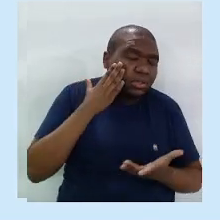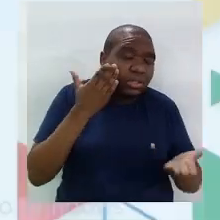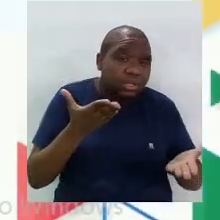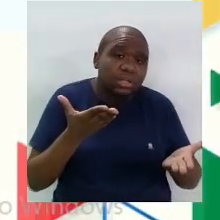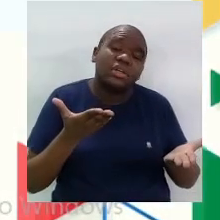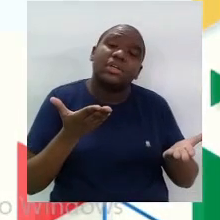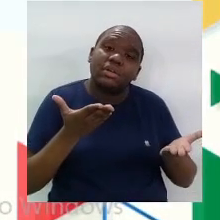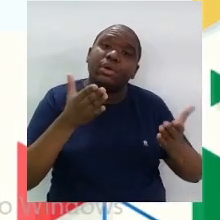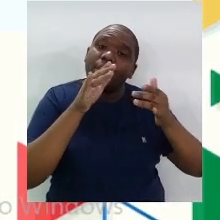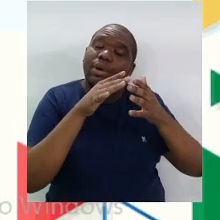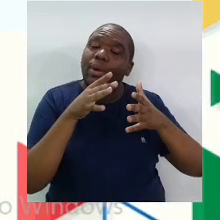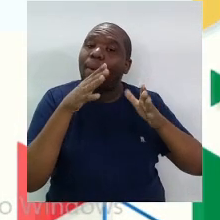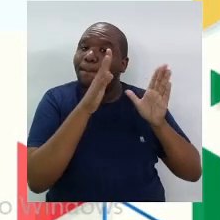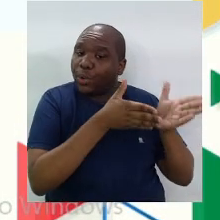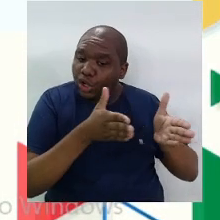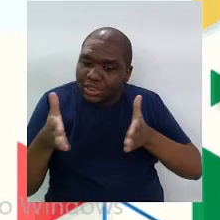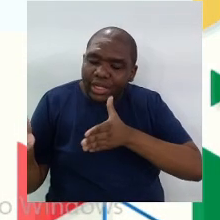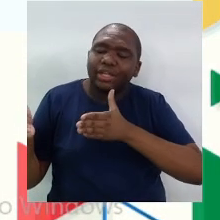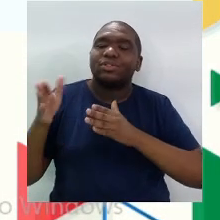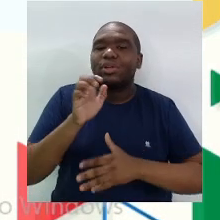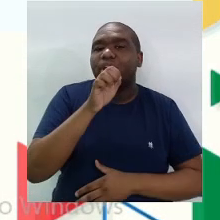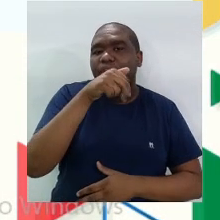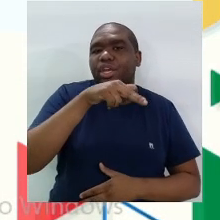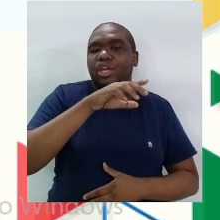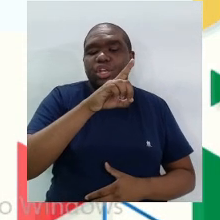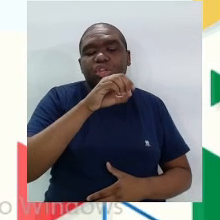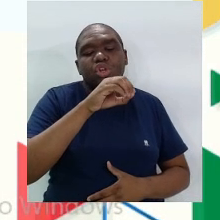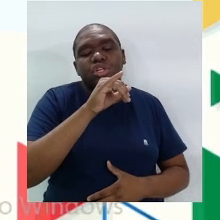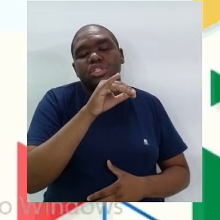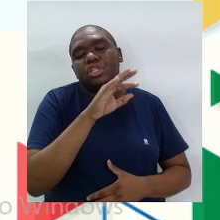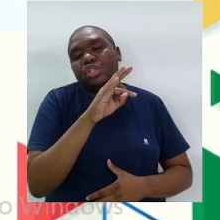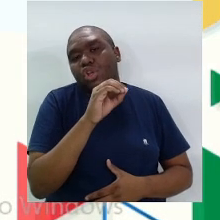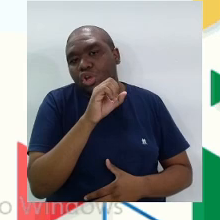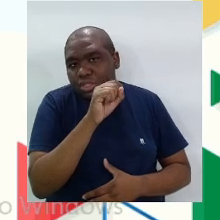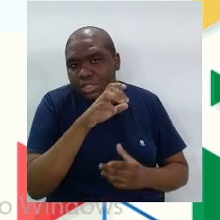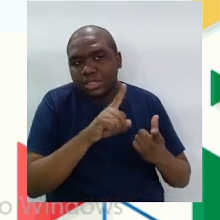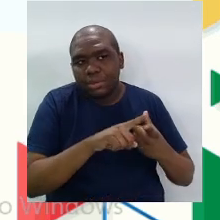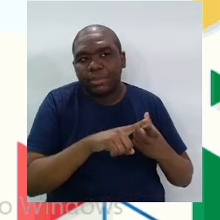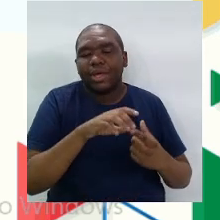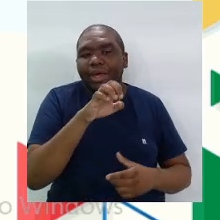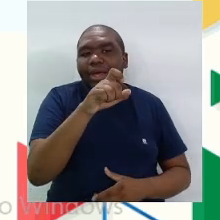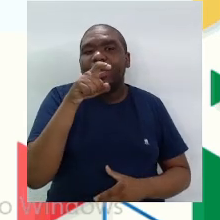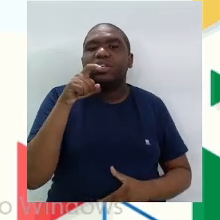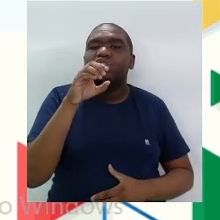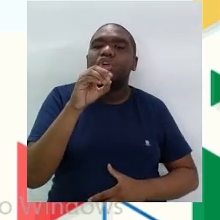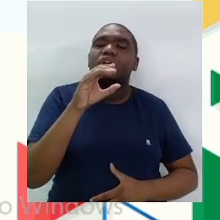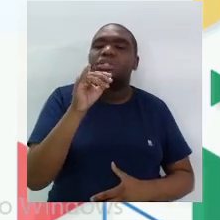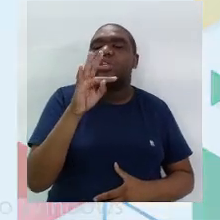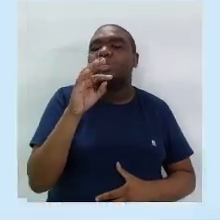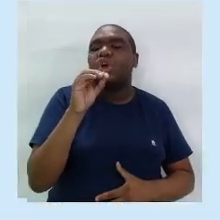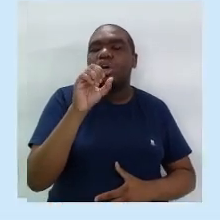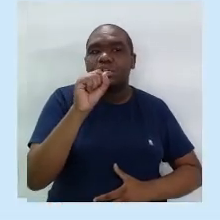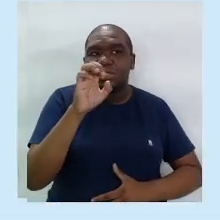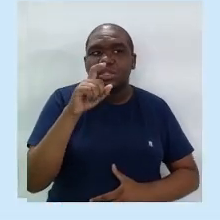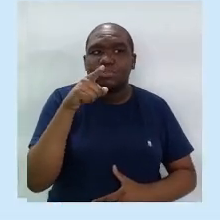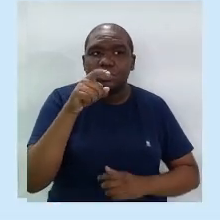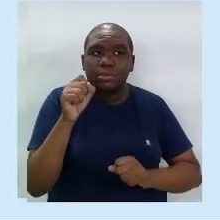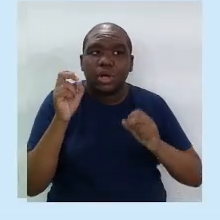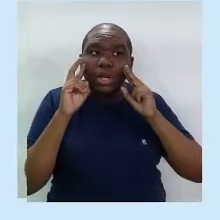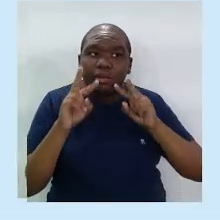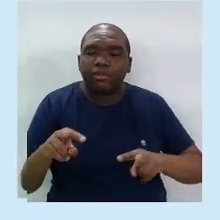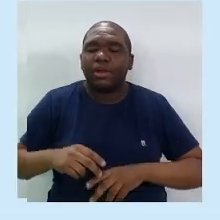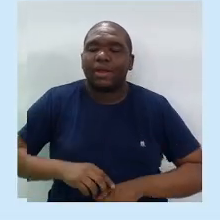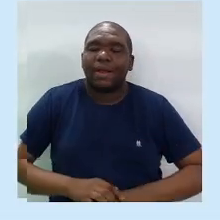de endocitose e o processo de exocitose para você observar na nossa telinha,